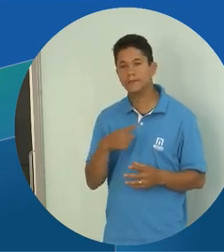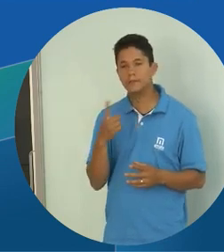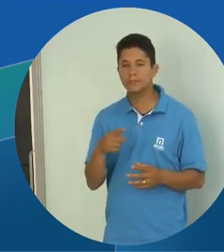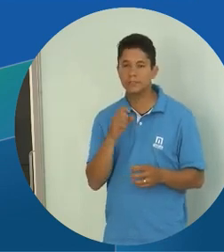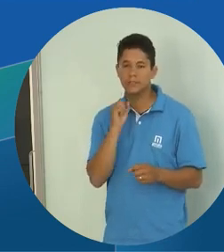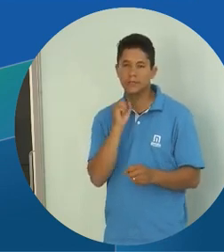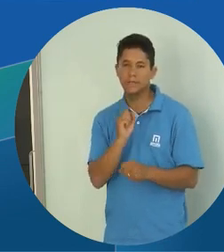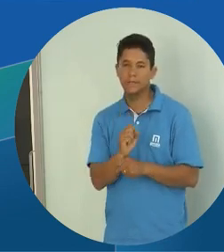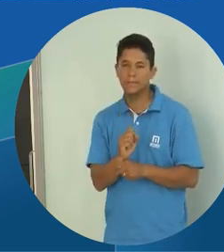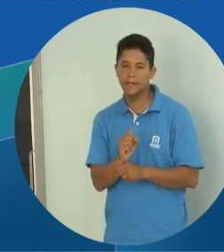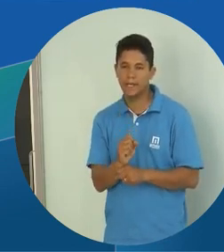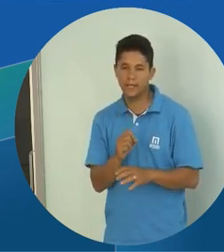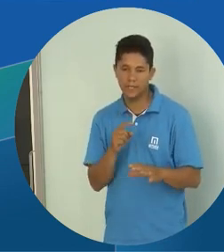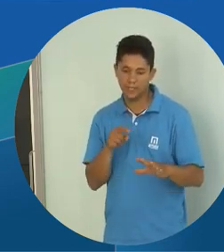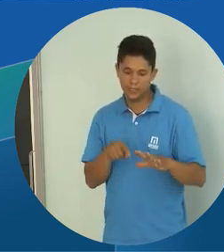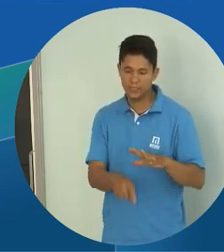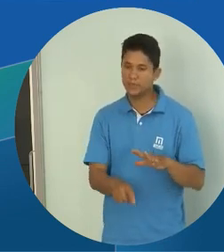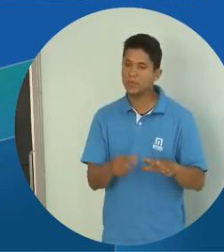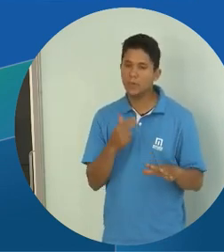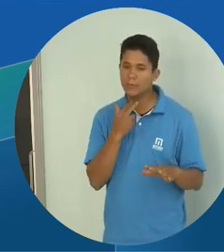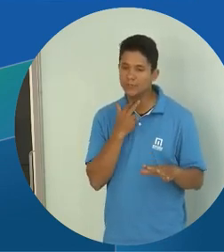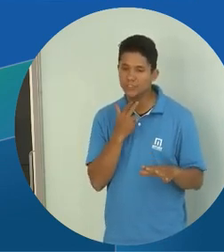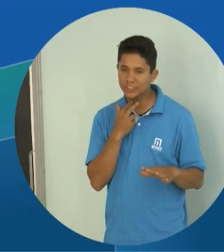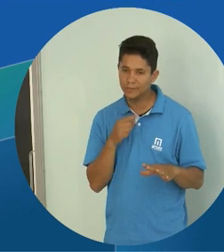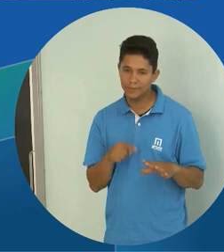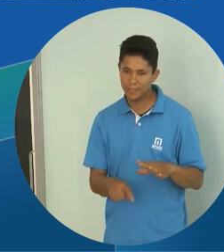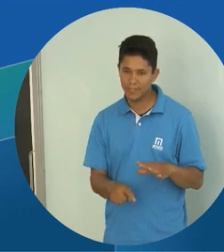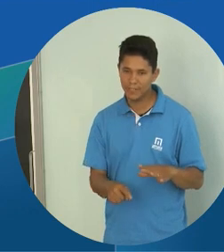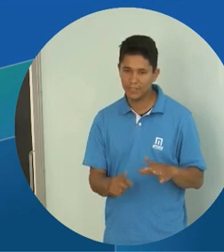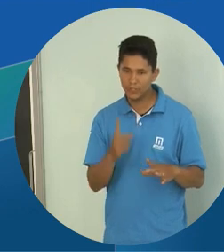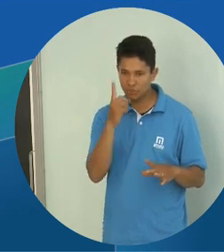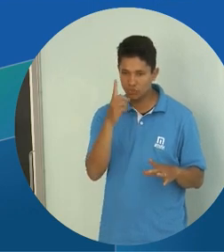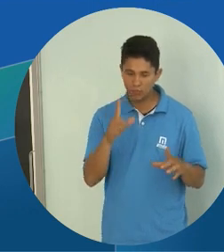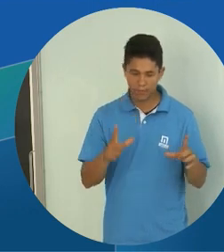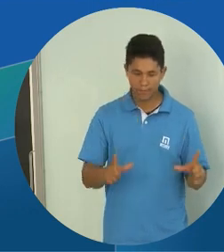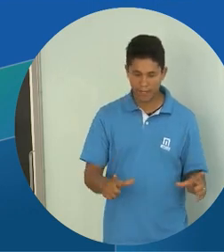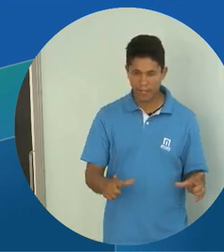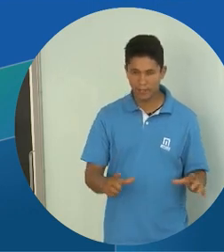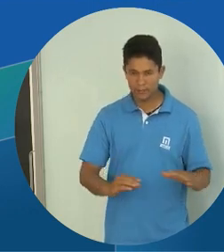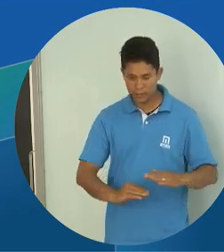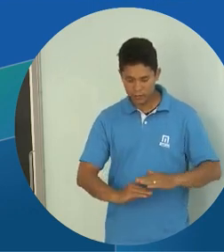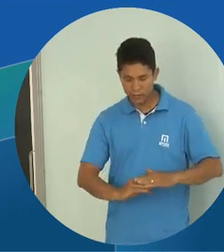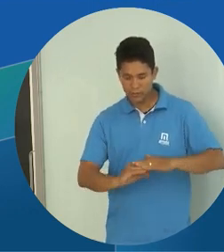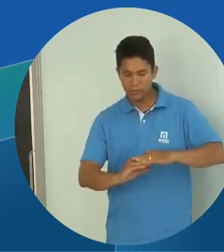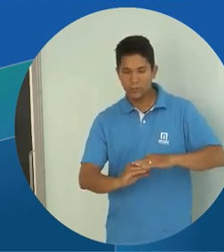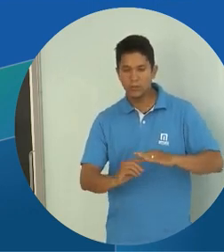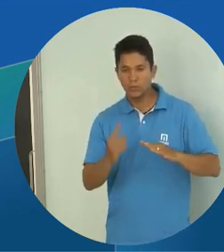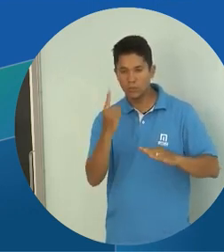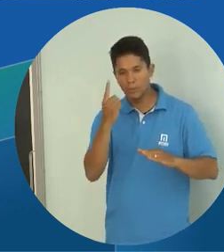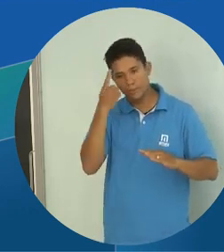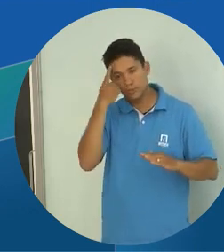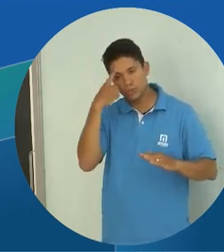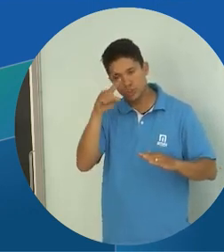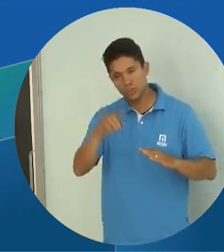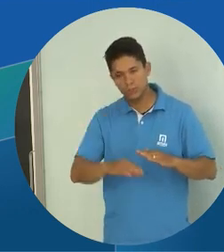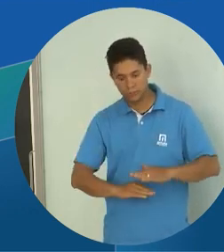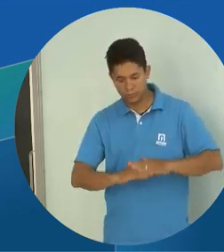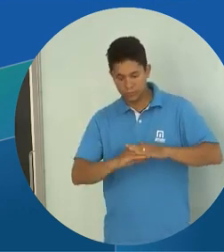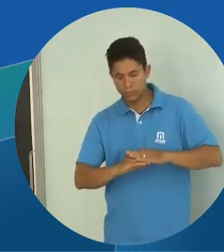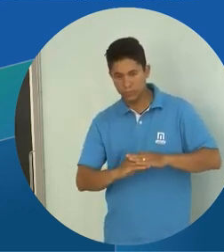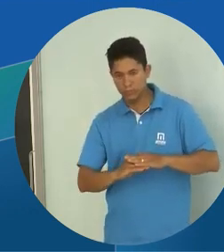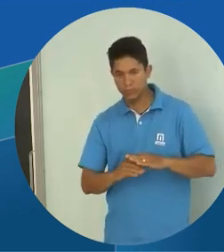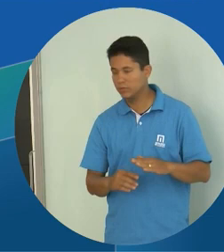parar a injeção de pelo menos uma placa, então subimos uma placa por dia.